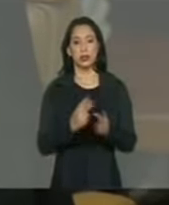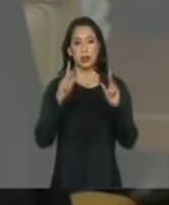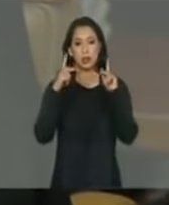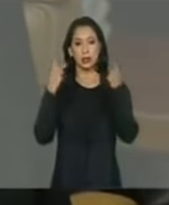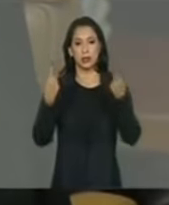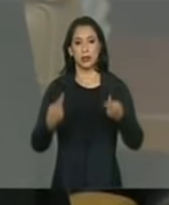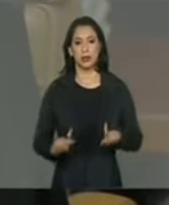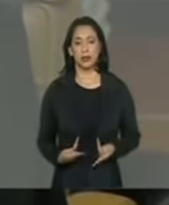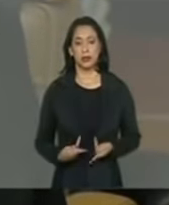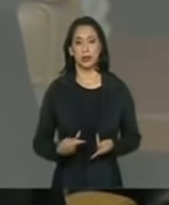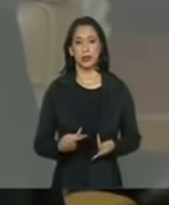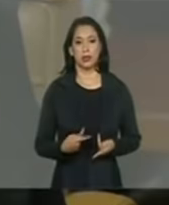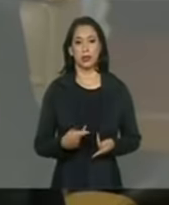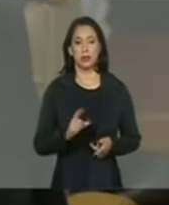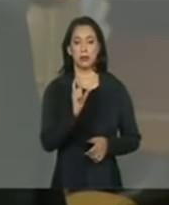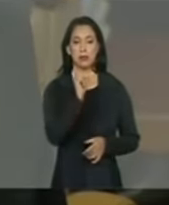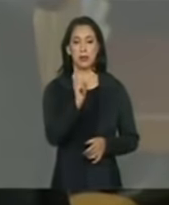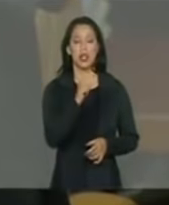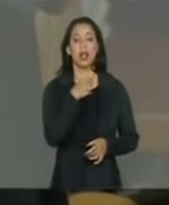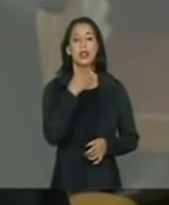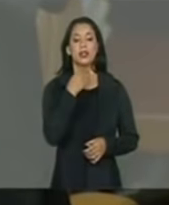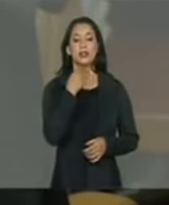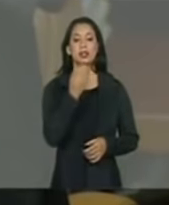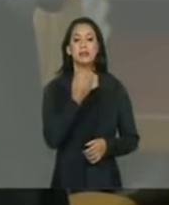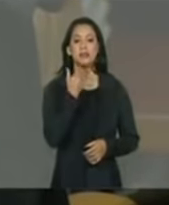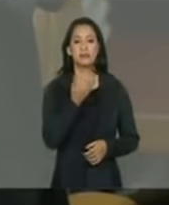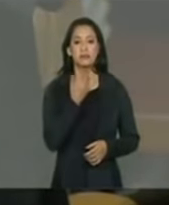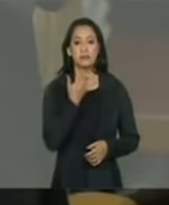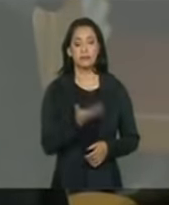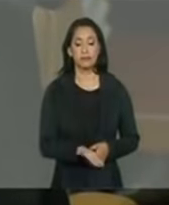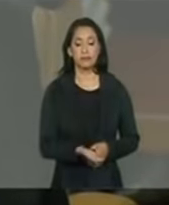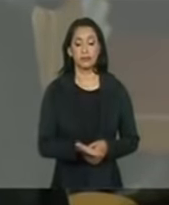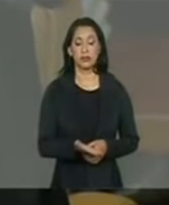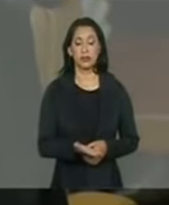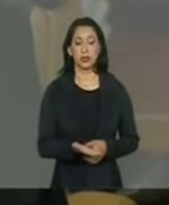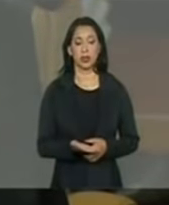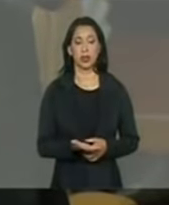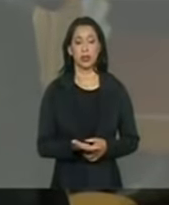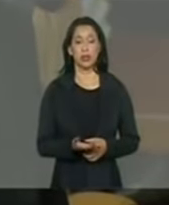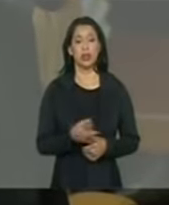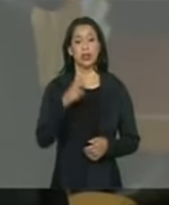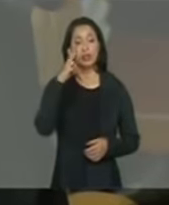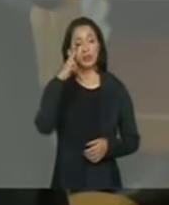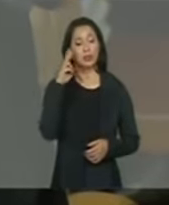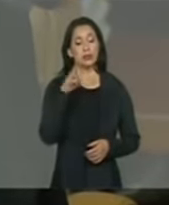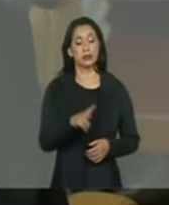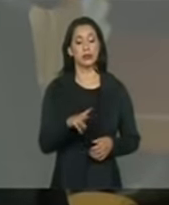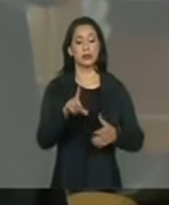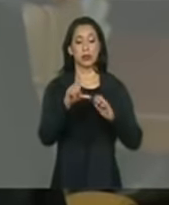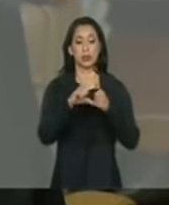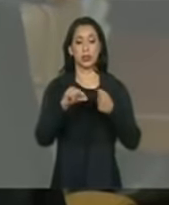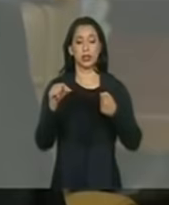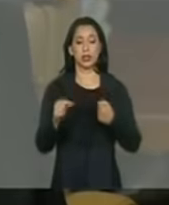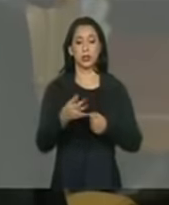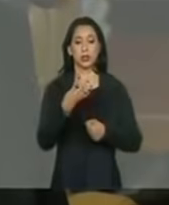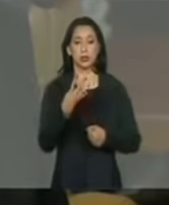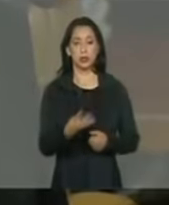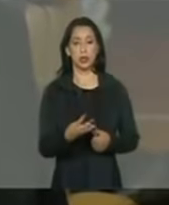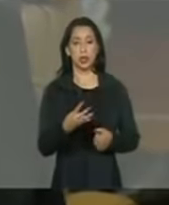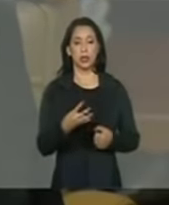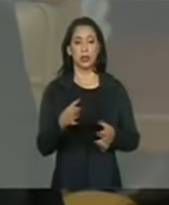tornarem-se palavras vãs aplicação ao caso do artigo 7º no cérebro combinado com artigo 29